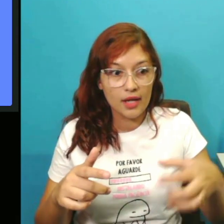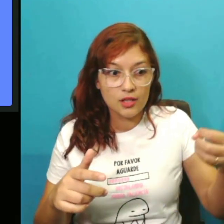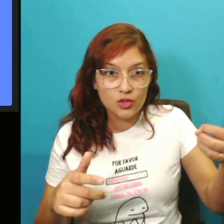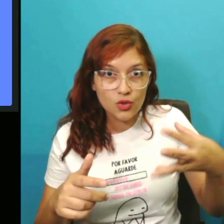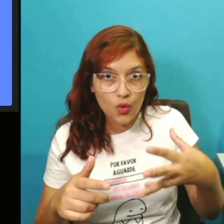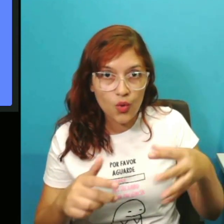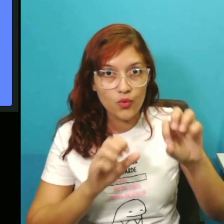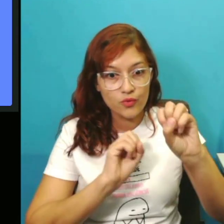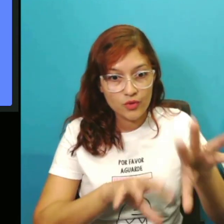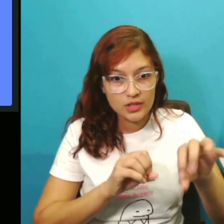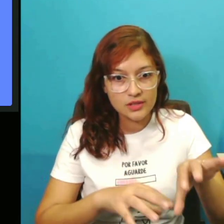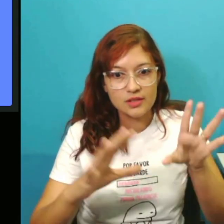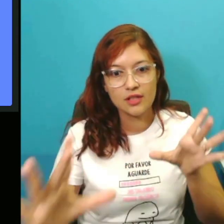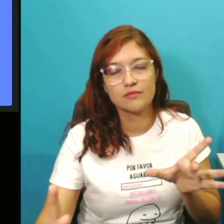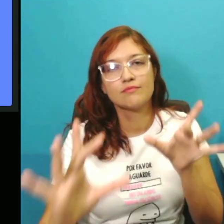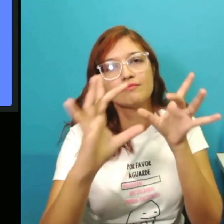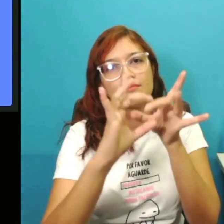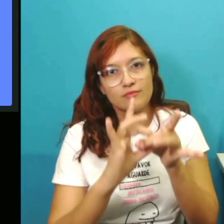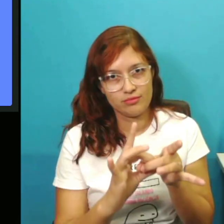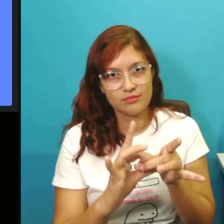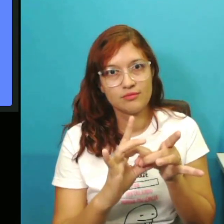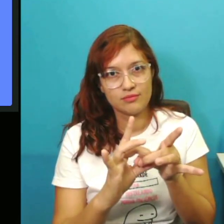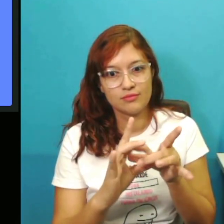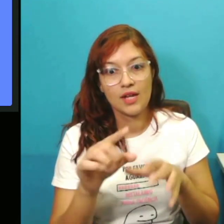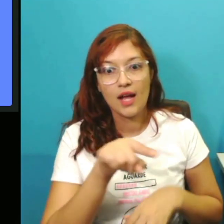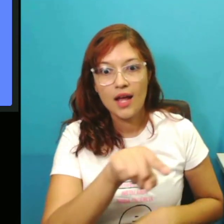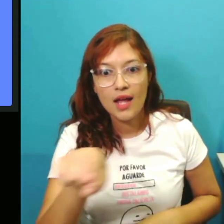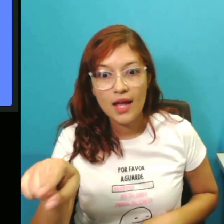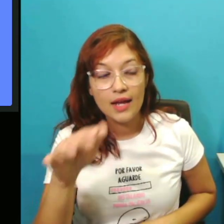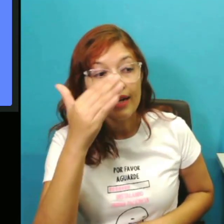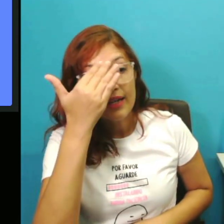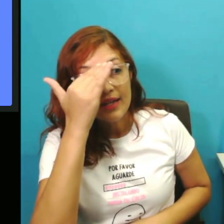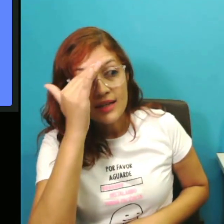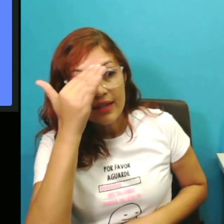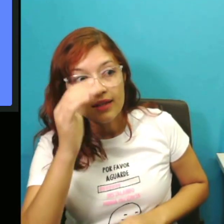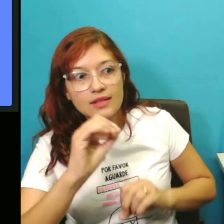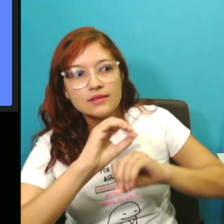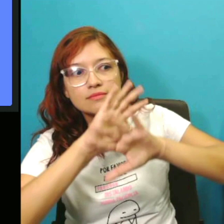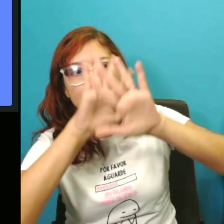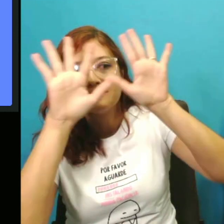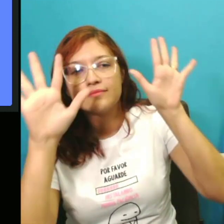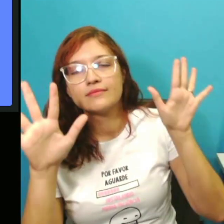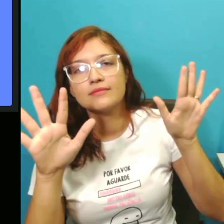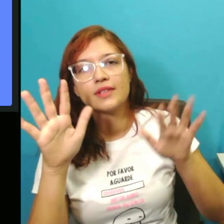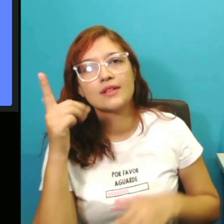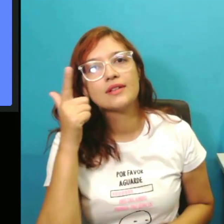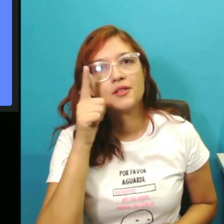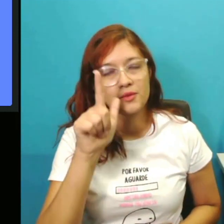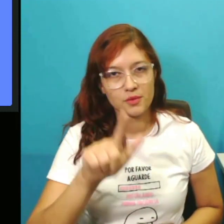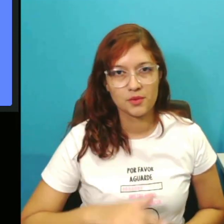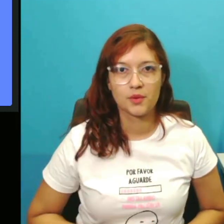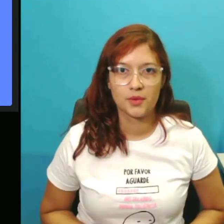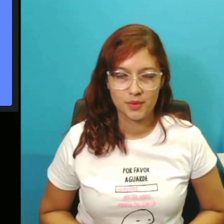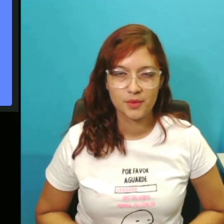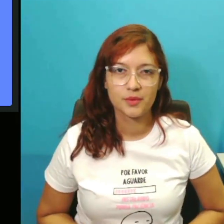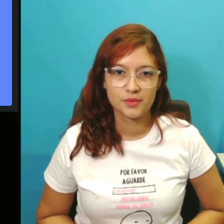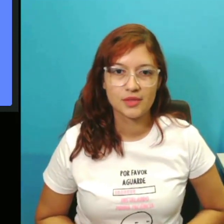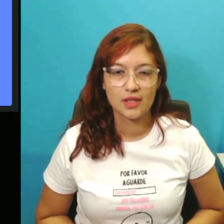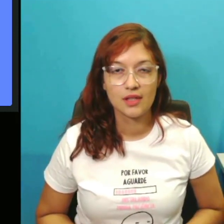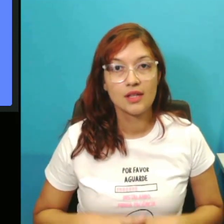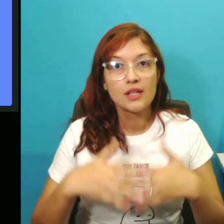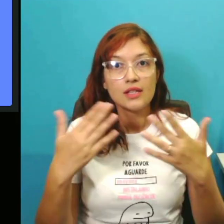de conhecimento prévio e que o novo conhecimento ele possa se relacionar com o que os alunos já sabem, para que eles